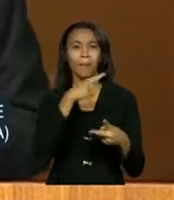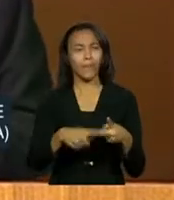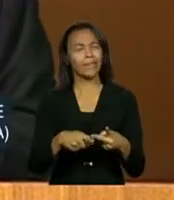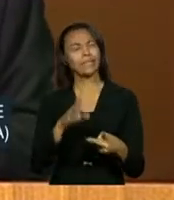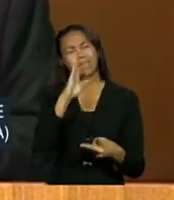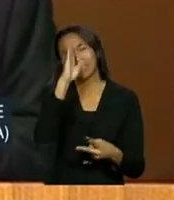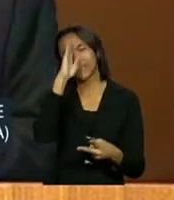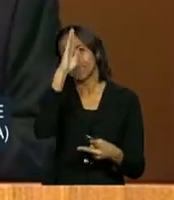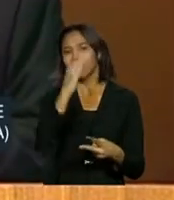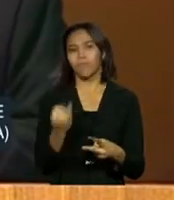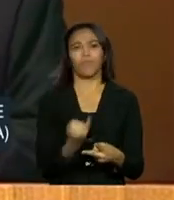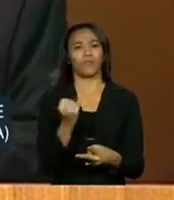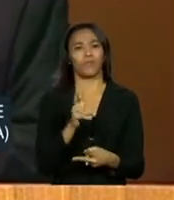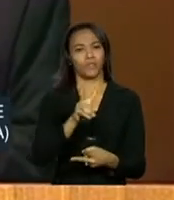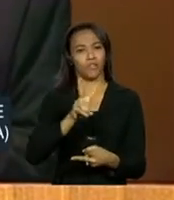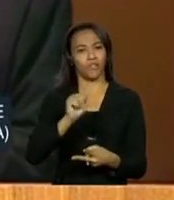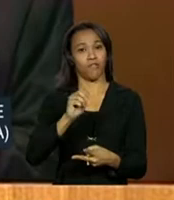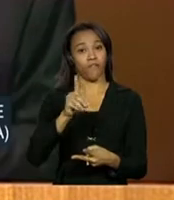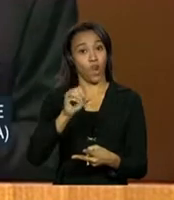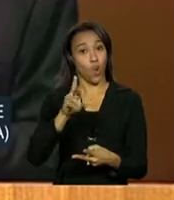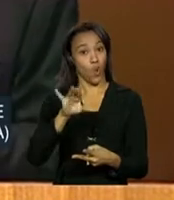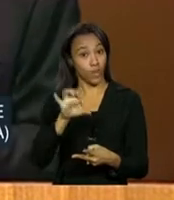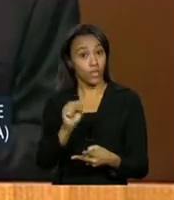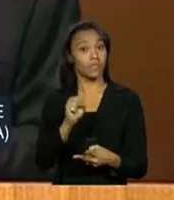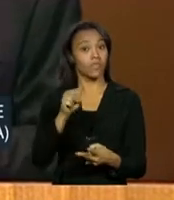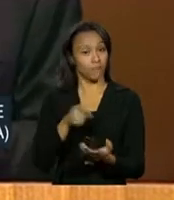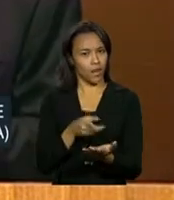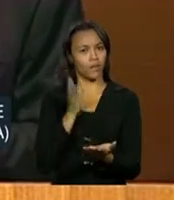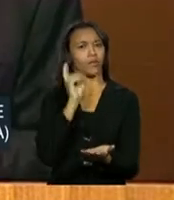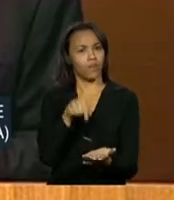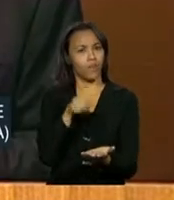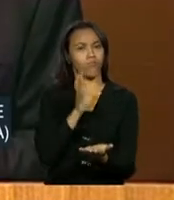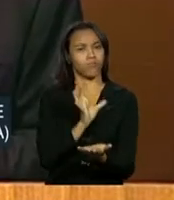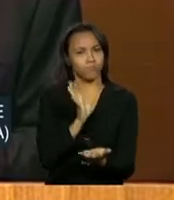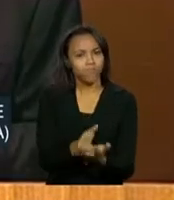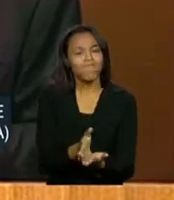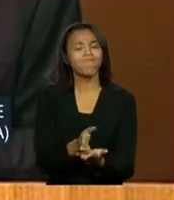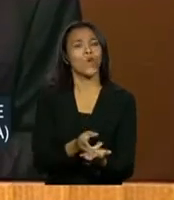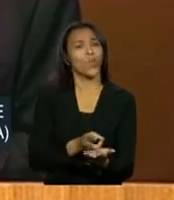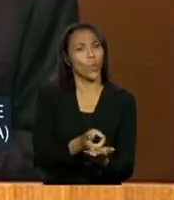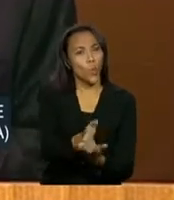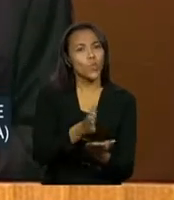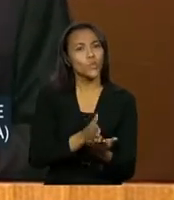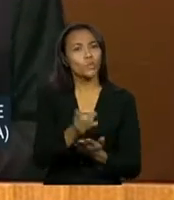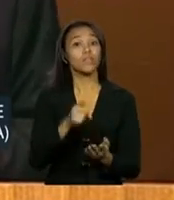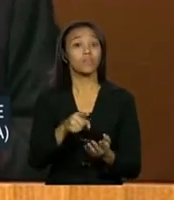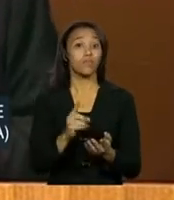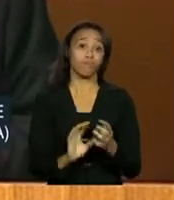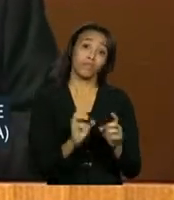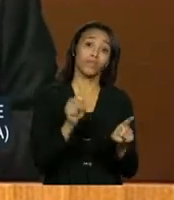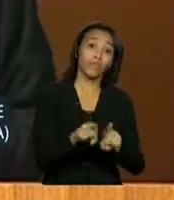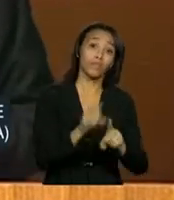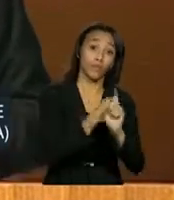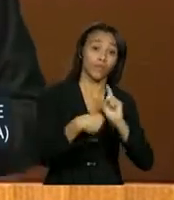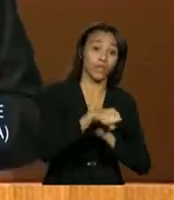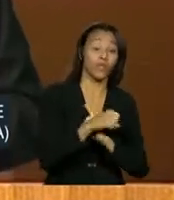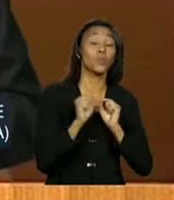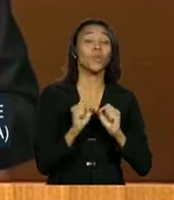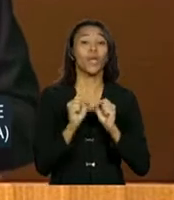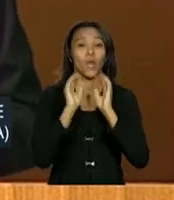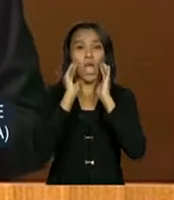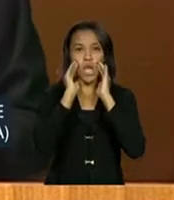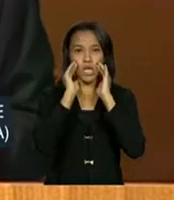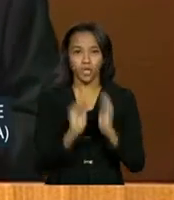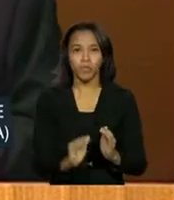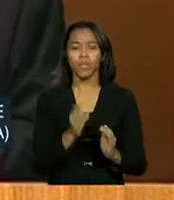fundamentais para a sobrevivência de uma instituição e de uma sociedade. O respeito